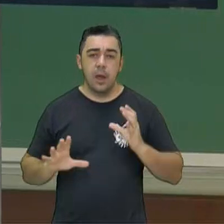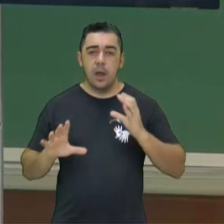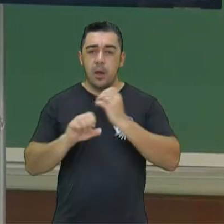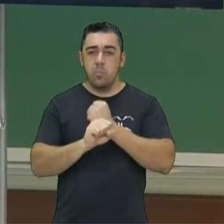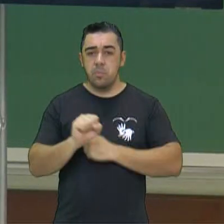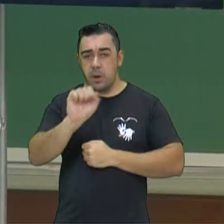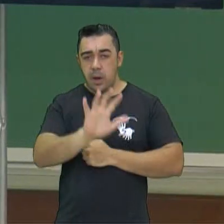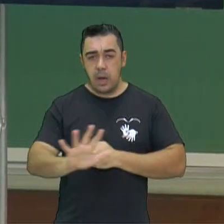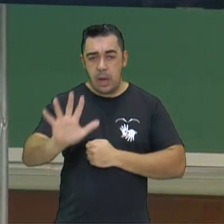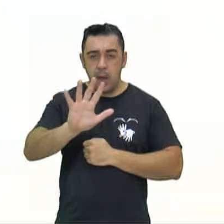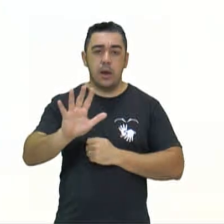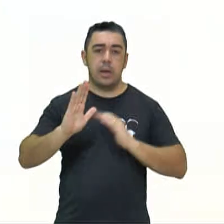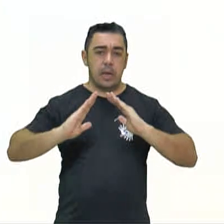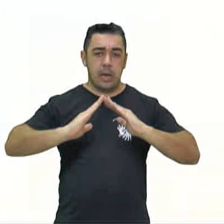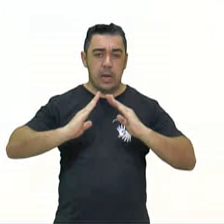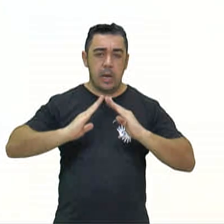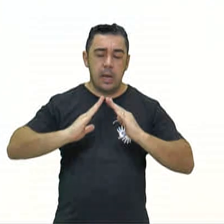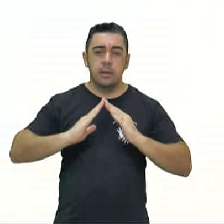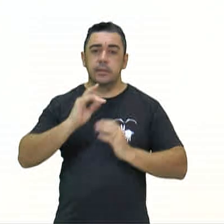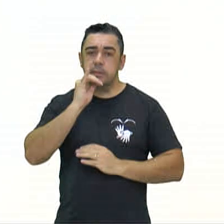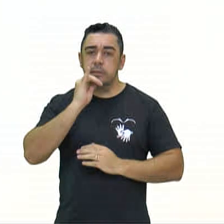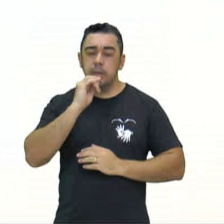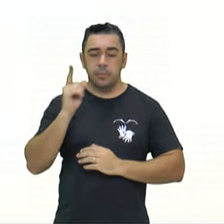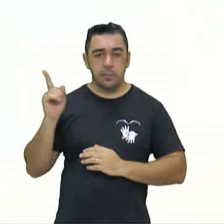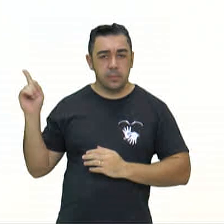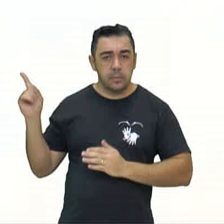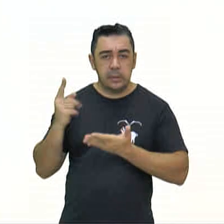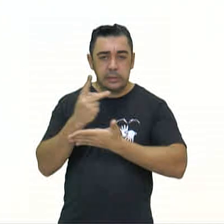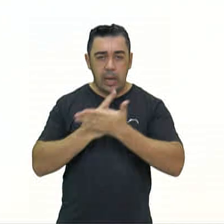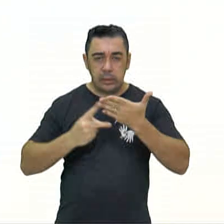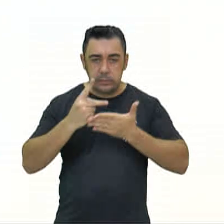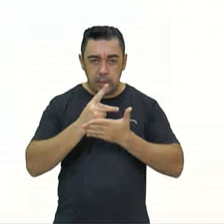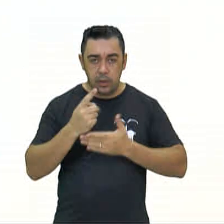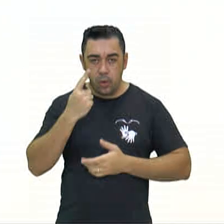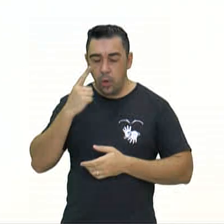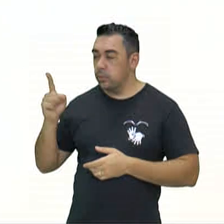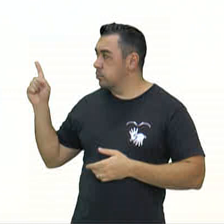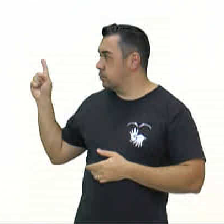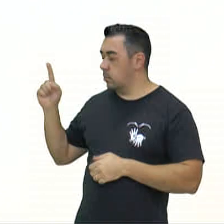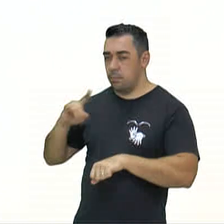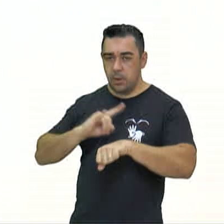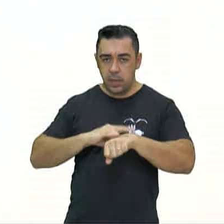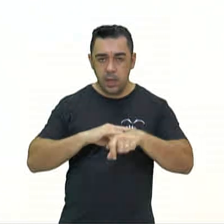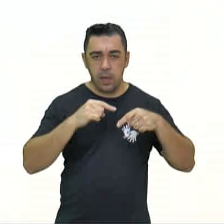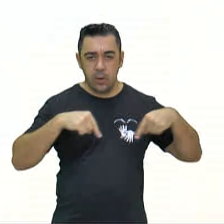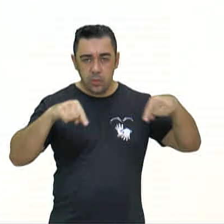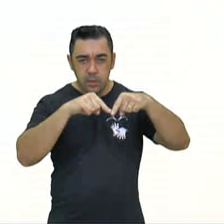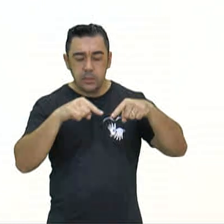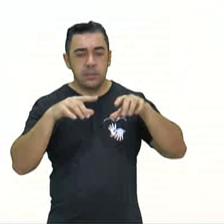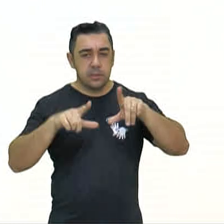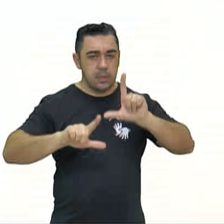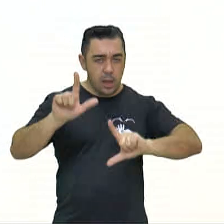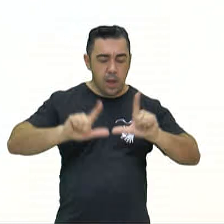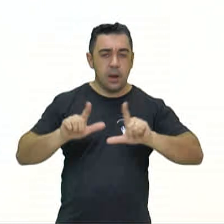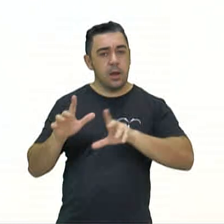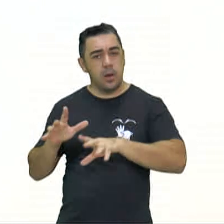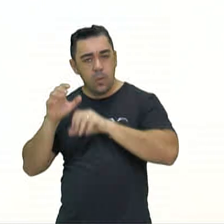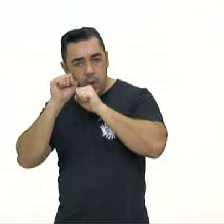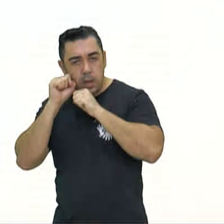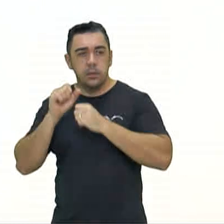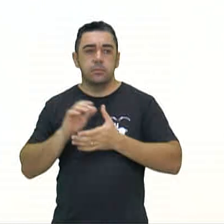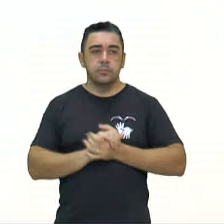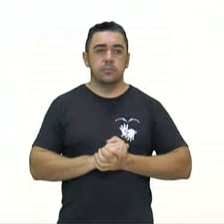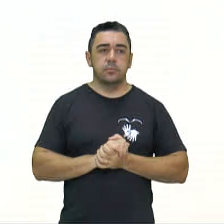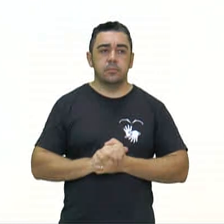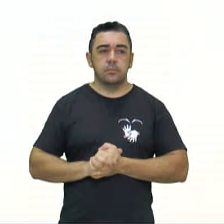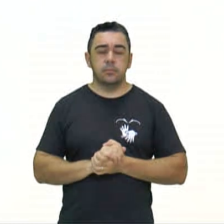de uma determinada casa, representada na figura a seguir, aqui, né? Banheiro, sala, cozinha, quarto. Uma pessoa calculou